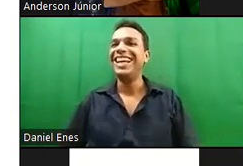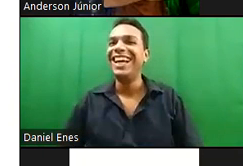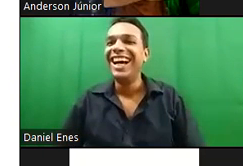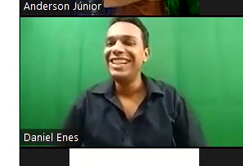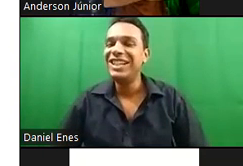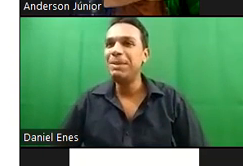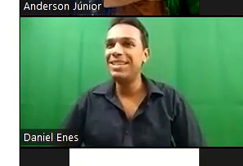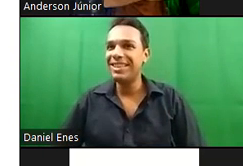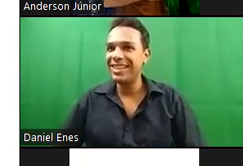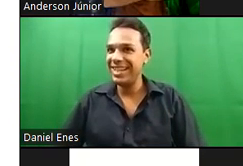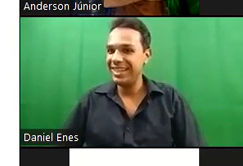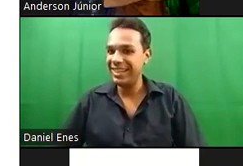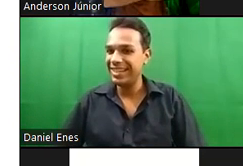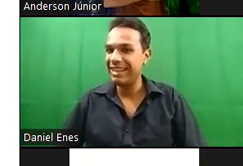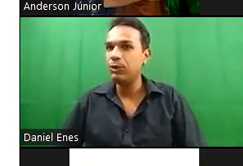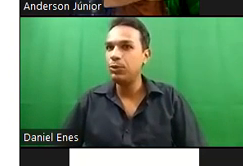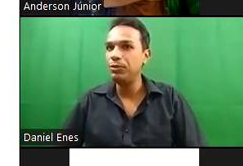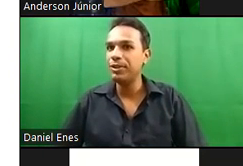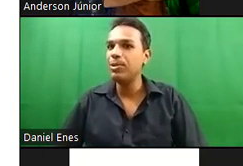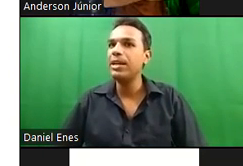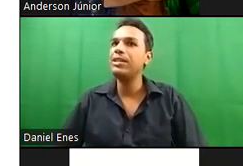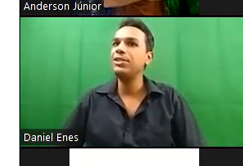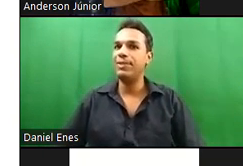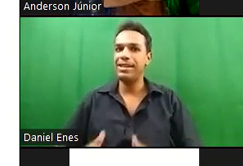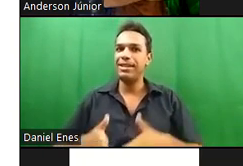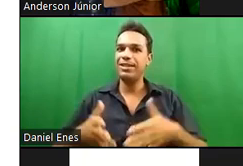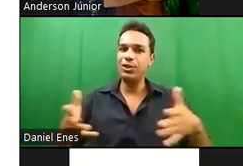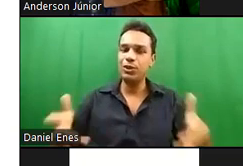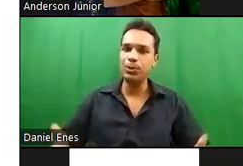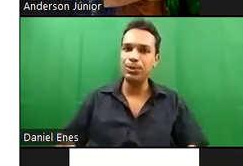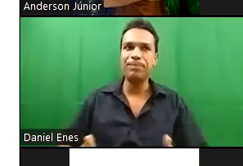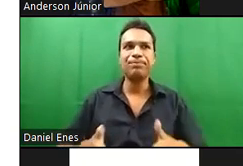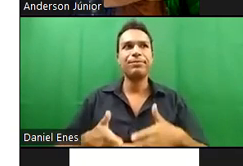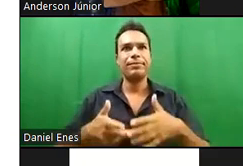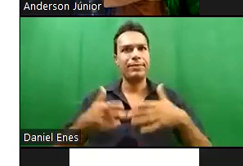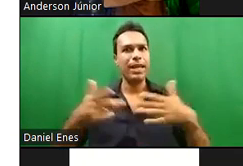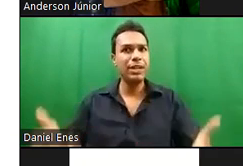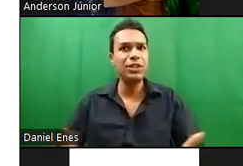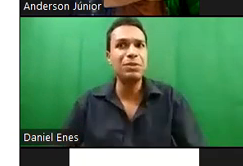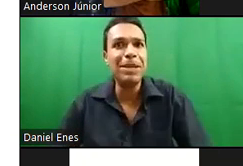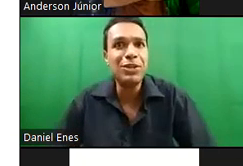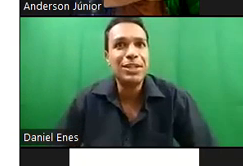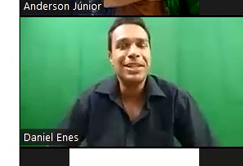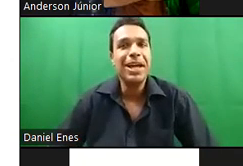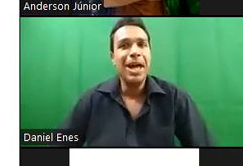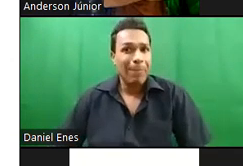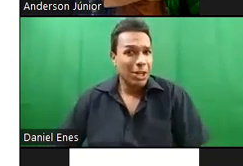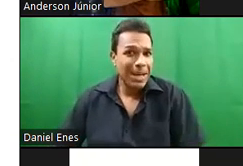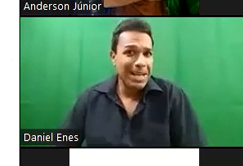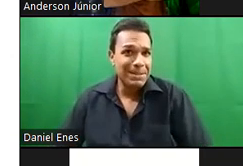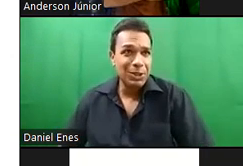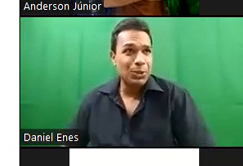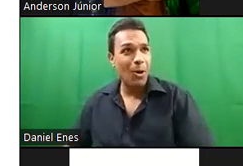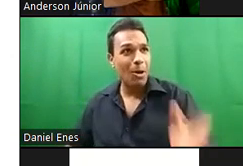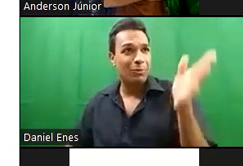né? A gente precisa ter certeza. Na dúvida, o que a gente faz? A gente estuda, a gente pesquisa, mas